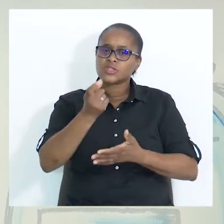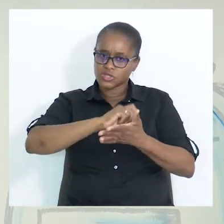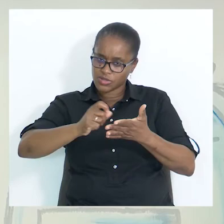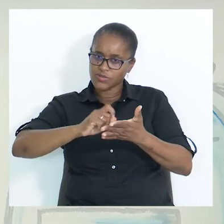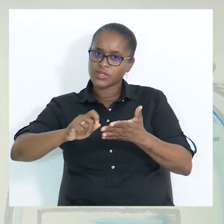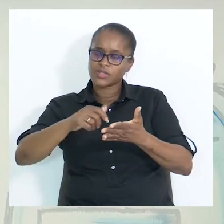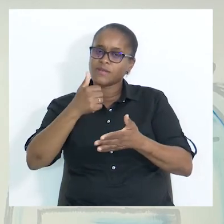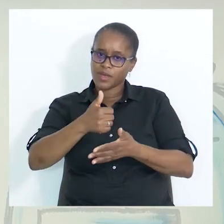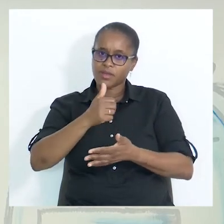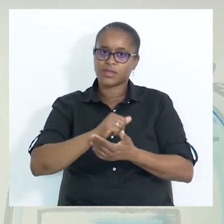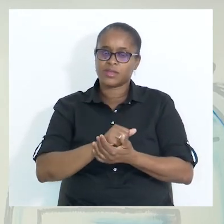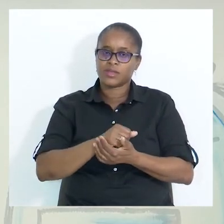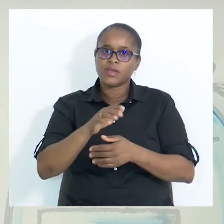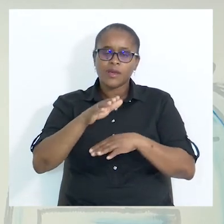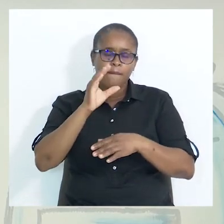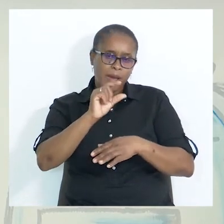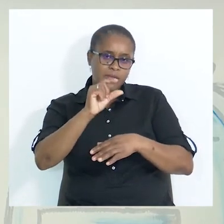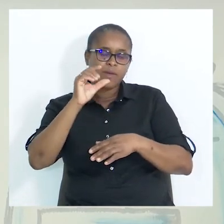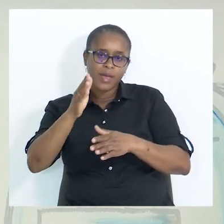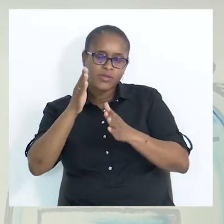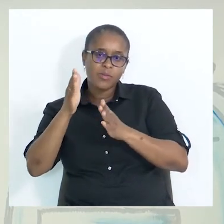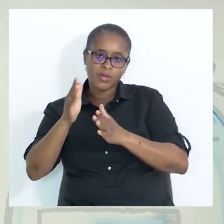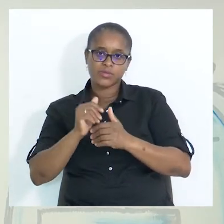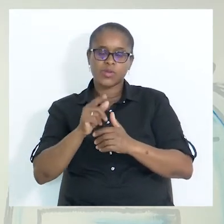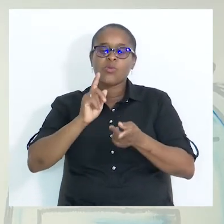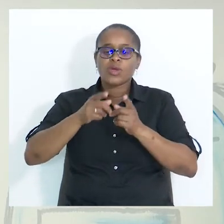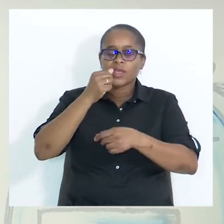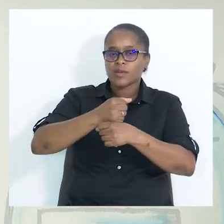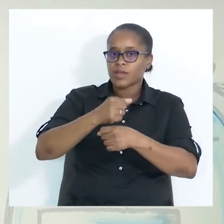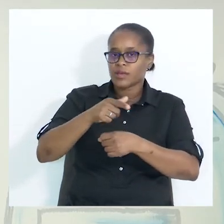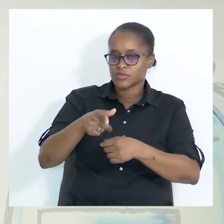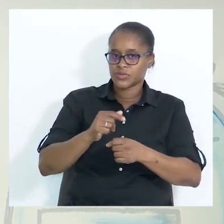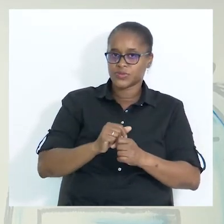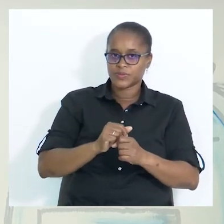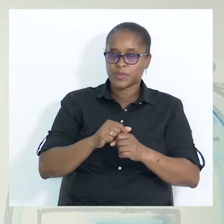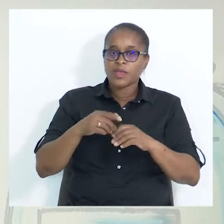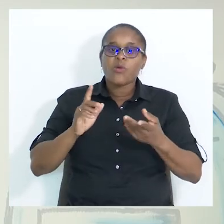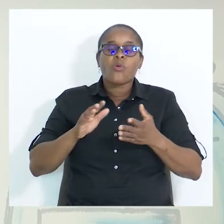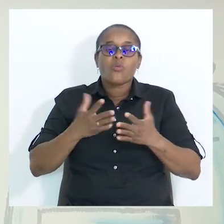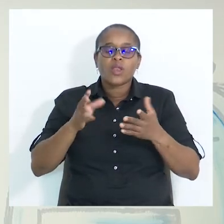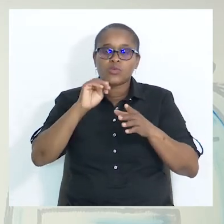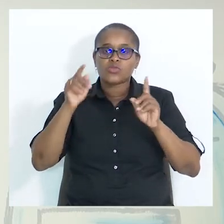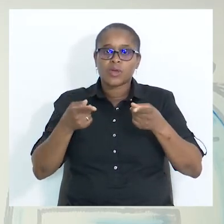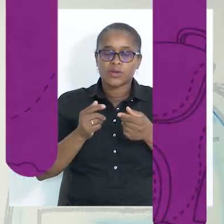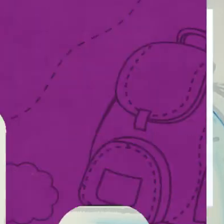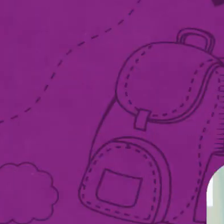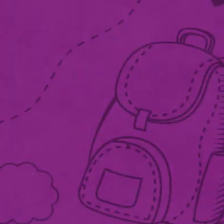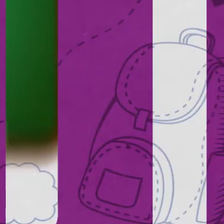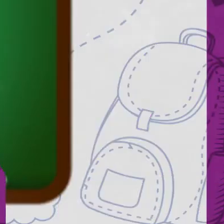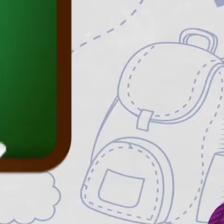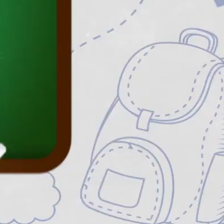Anotaste bem, passo a passo, o que é que se trabalhou? Então, qual é que é o sumário?